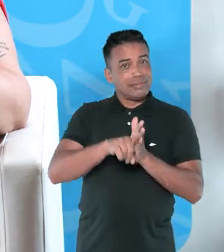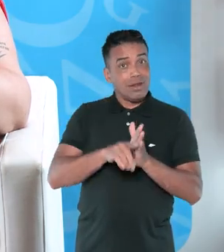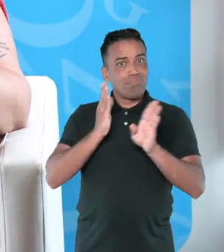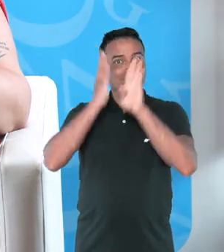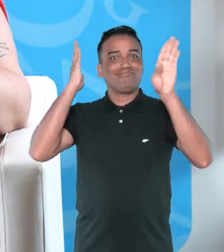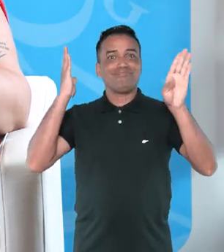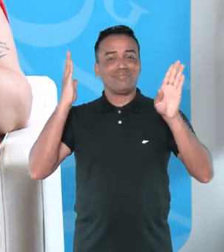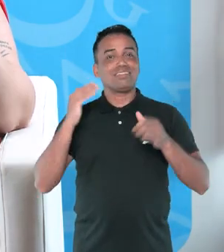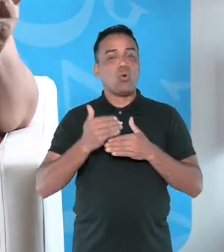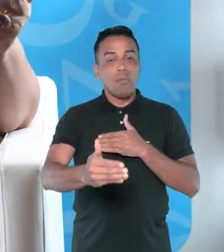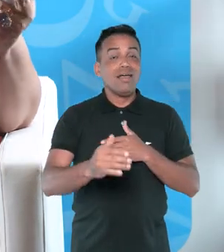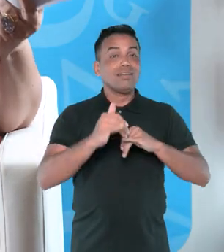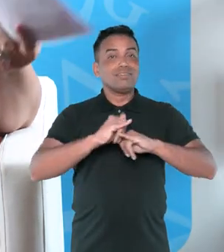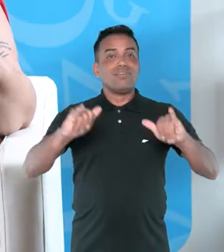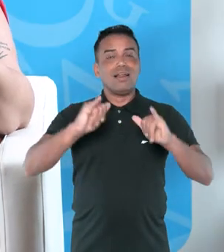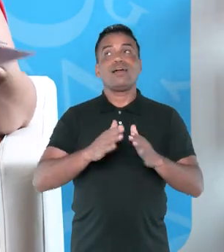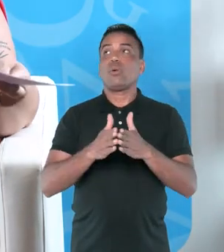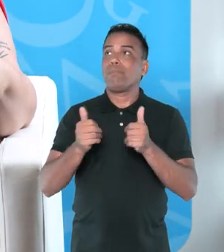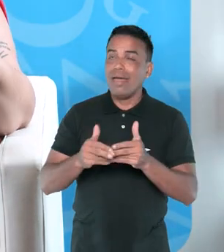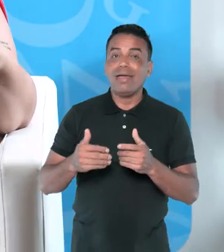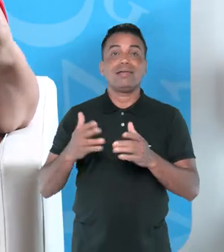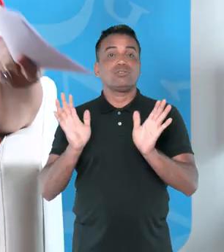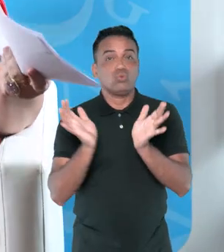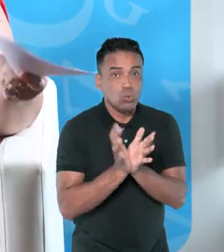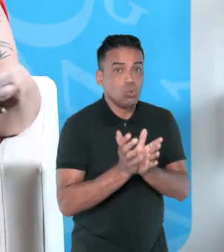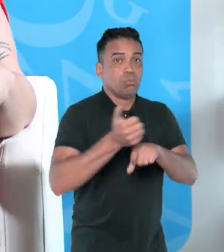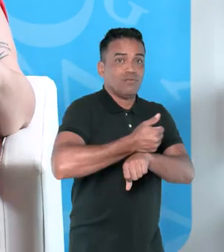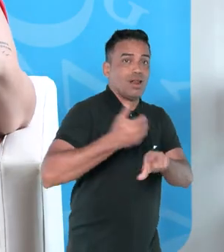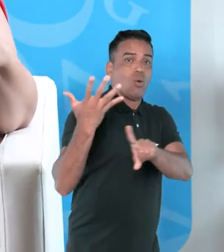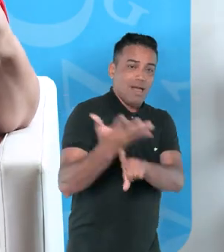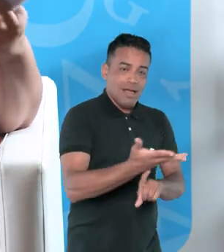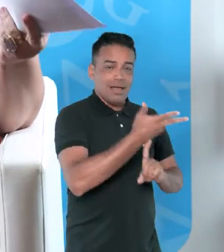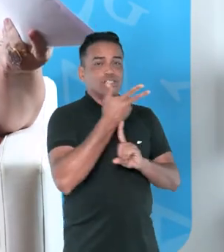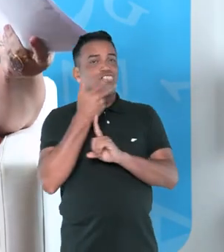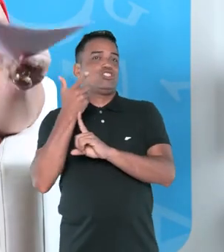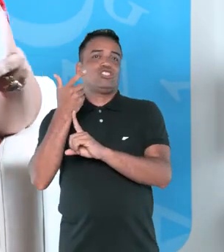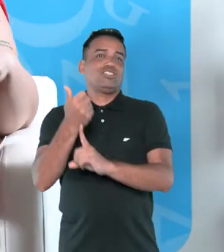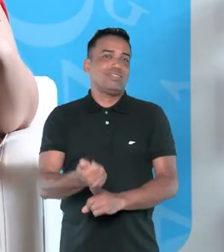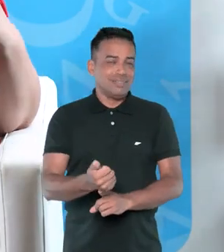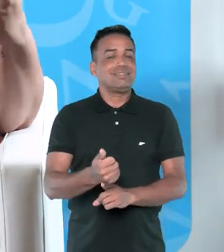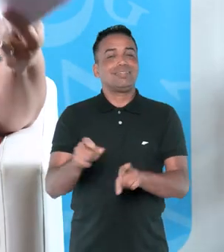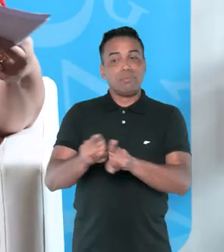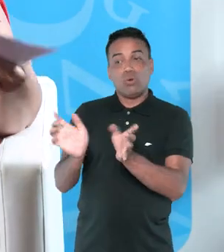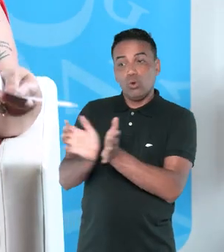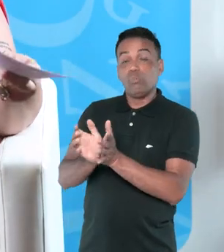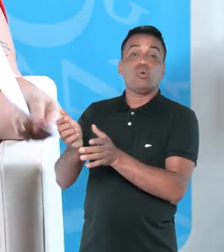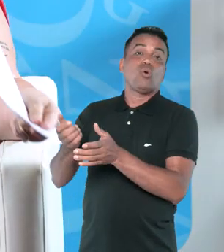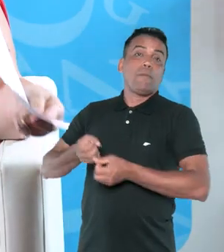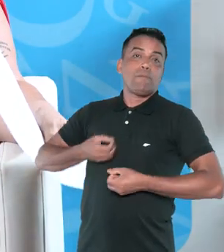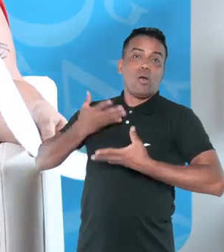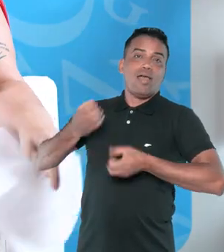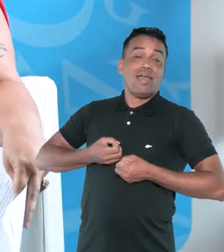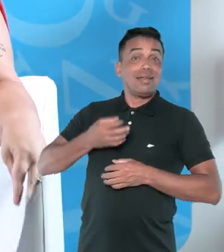já começa dizendo que eu peço aos artistas, aos poetas, prestem atenção